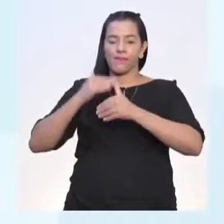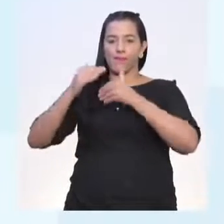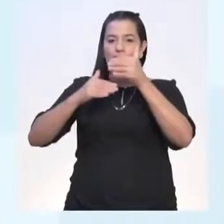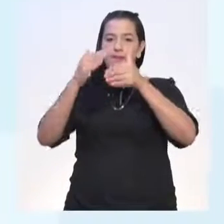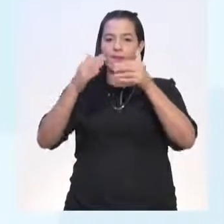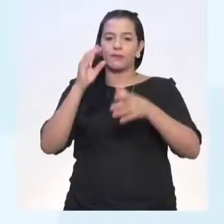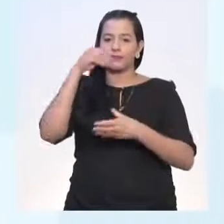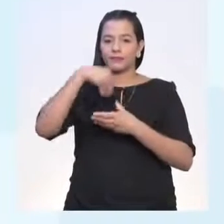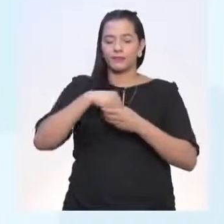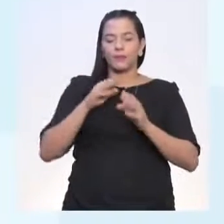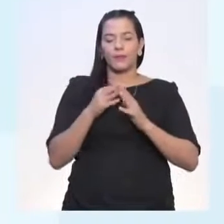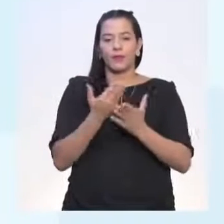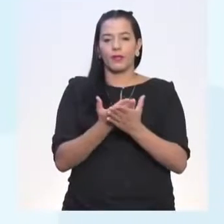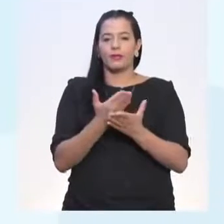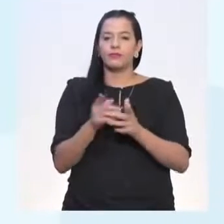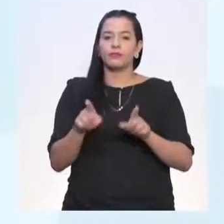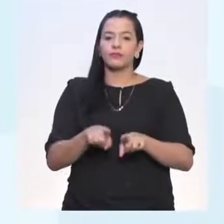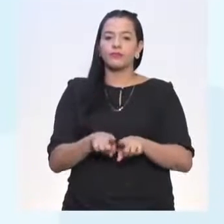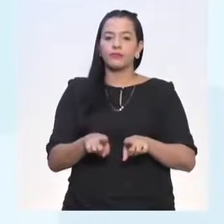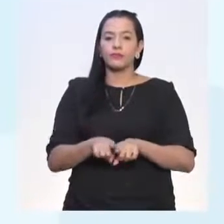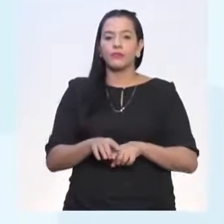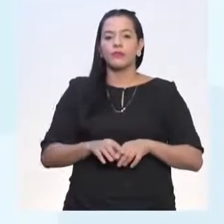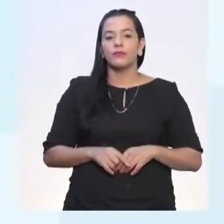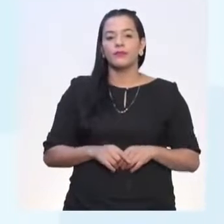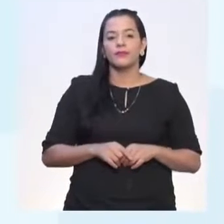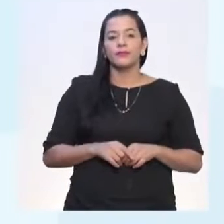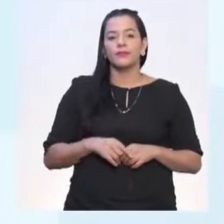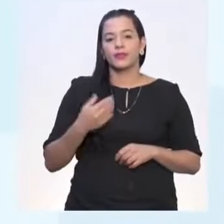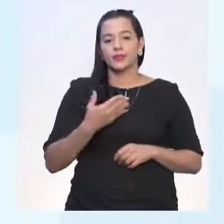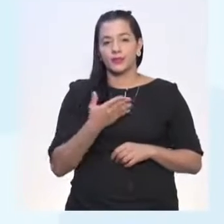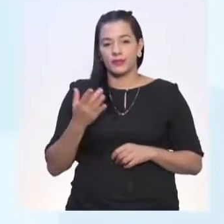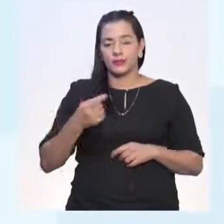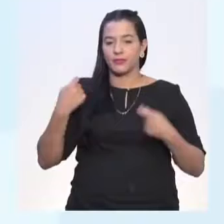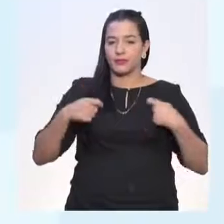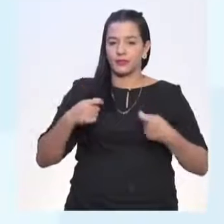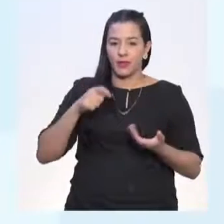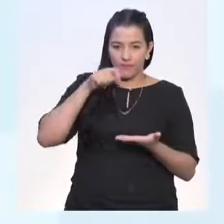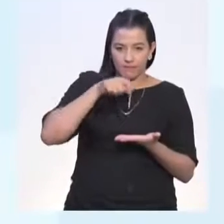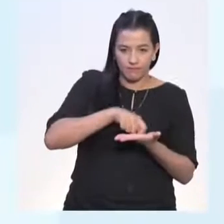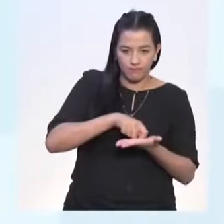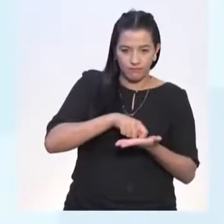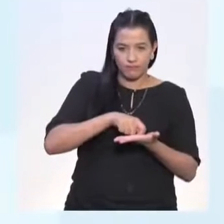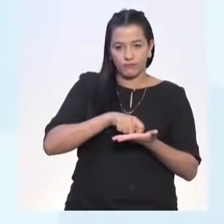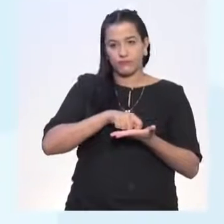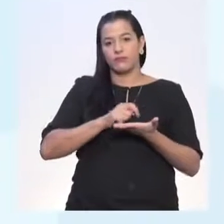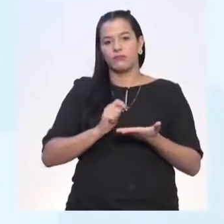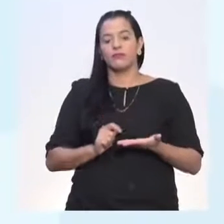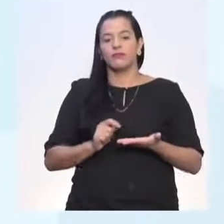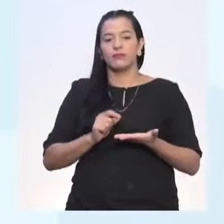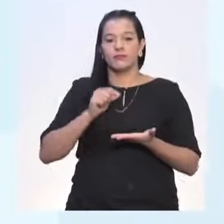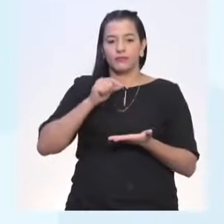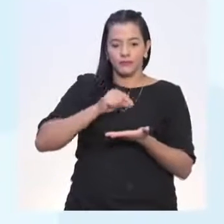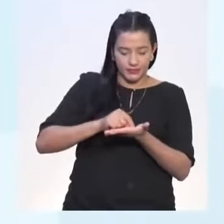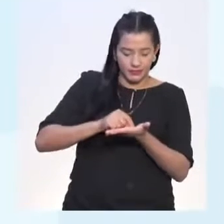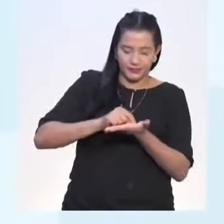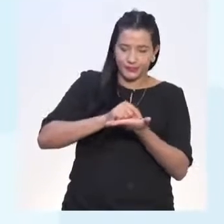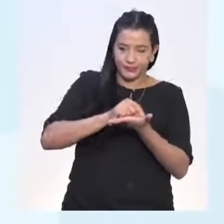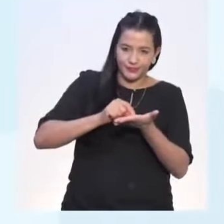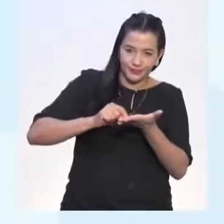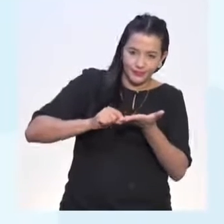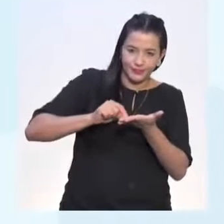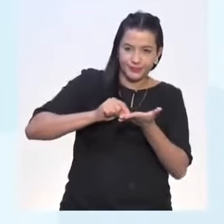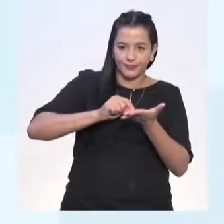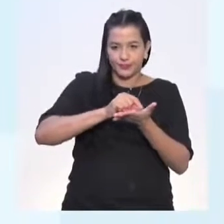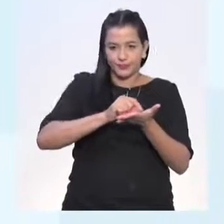anos na escola também. Né? Você tem ali um ponto que você tem que apoiar a caneta, você tem que empunhar, né, ela de